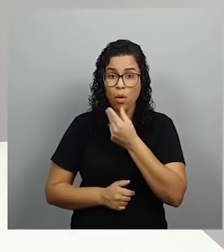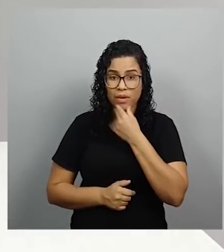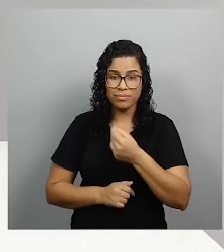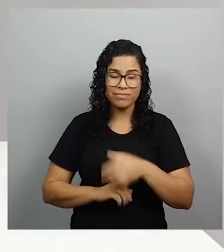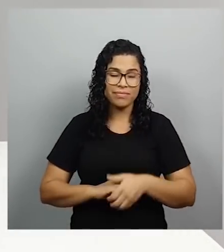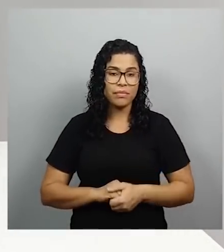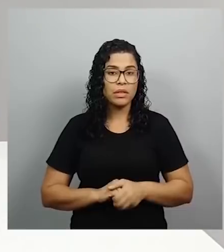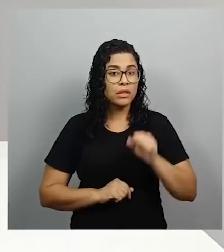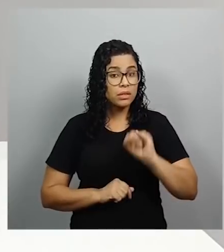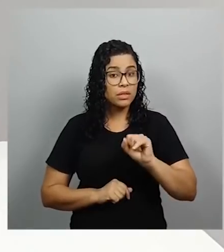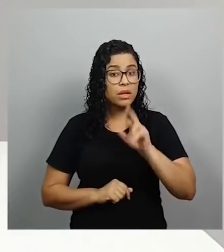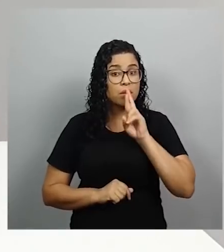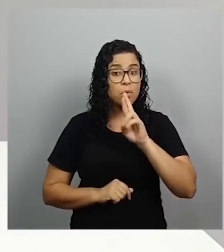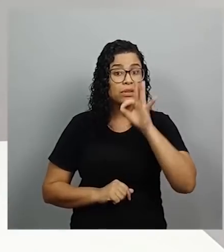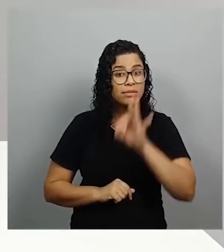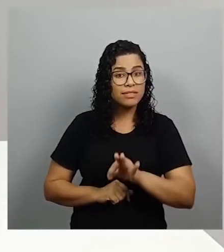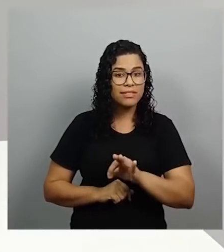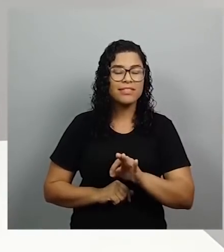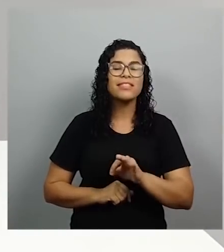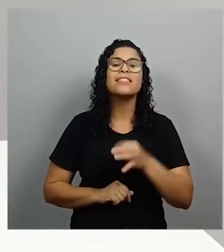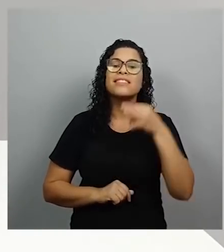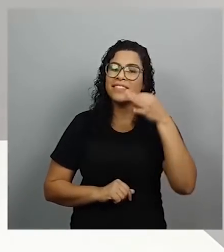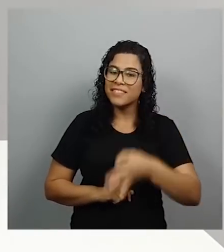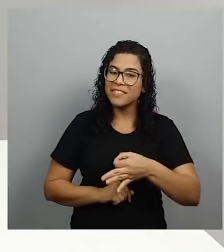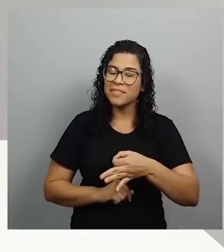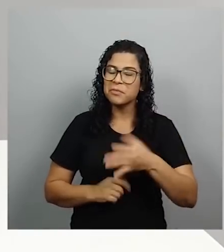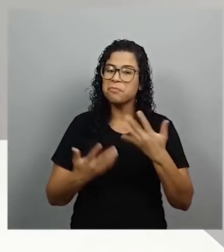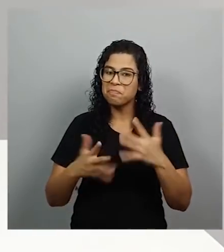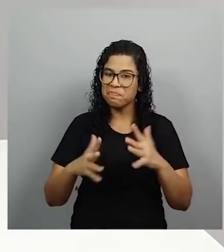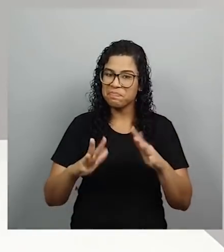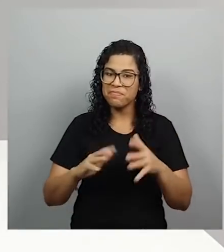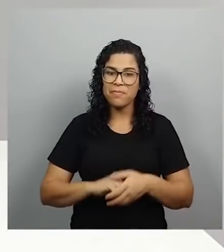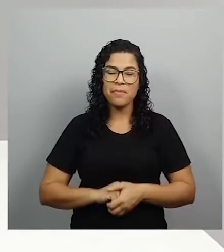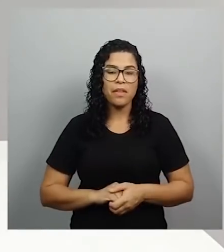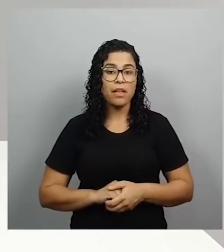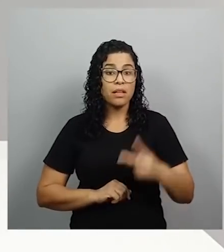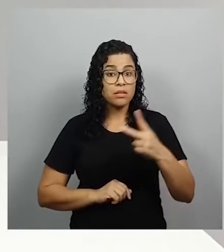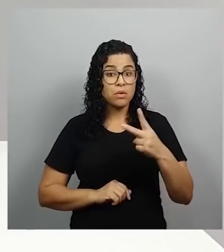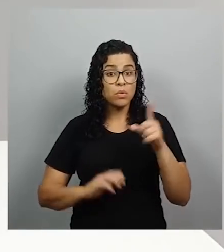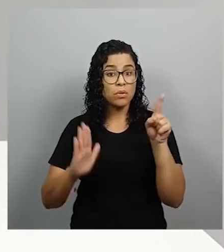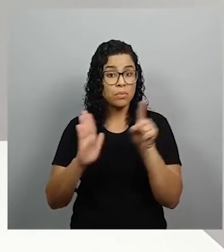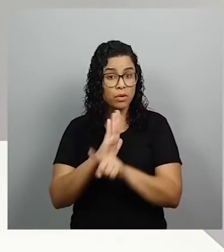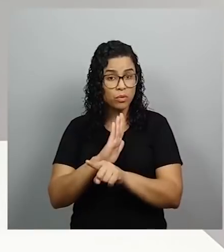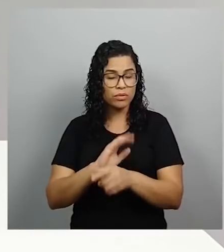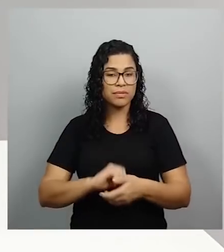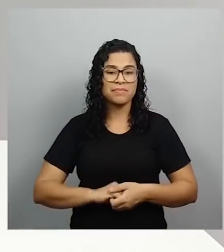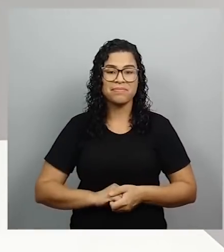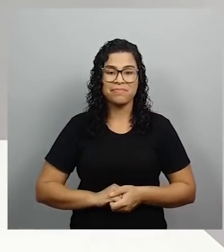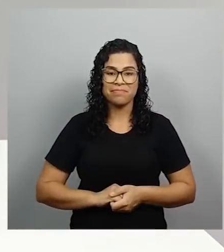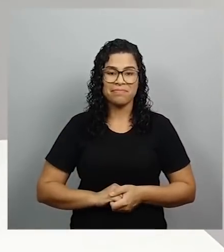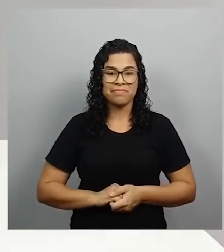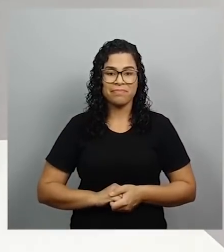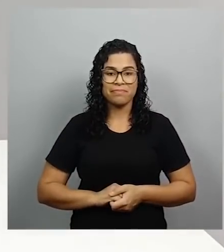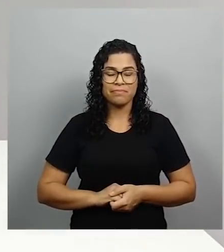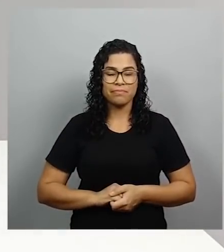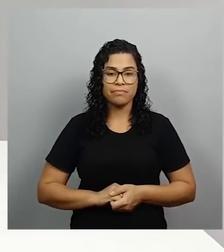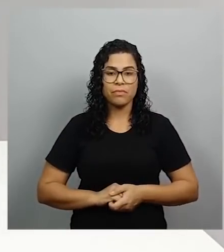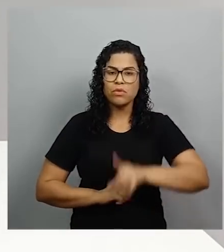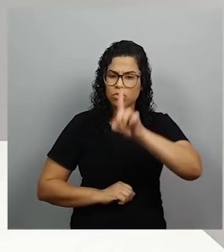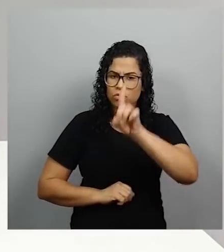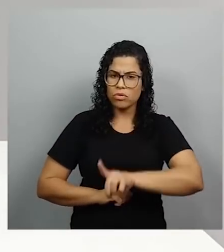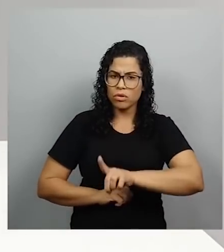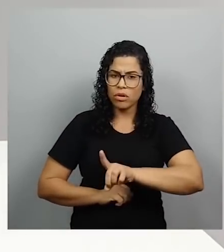sua resposta foi sim, você está certo, você acertou. A segunda pergunta é a seguinte: esses